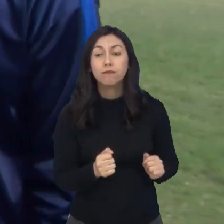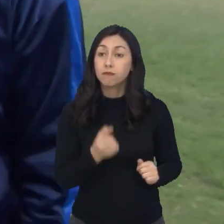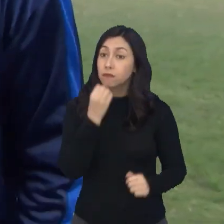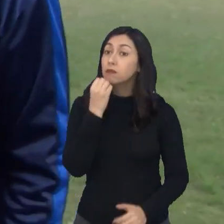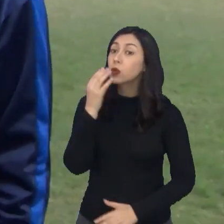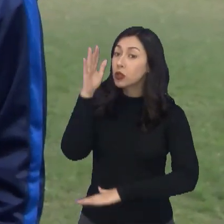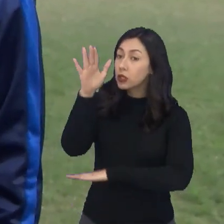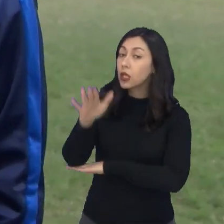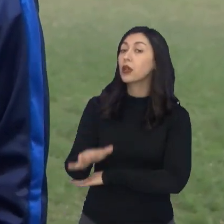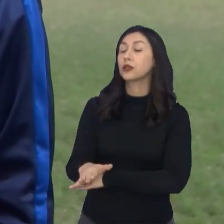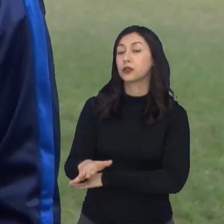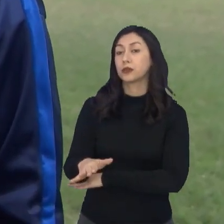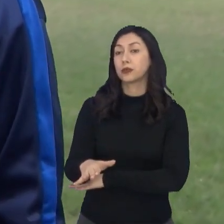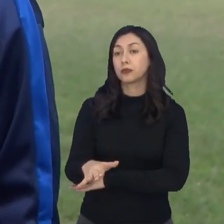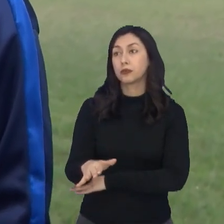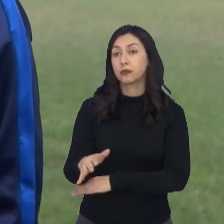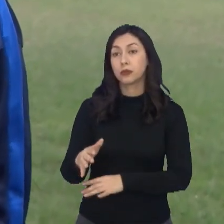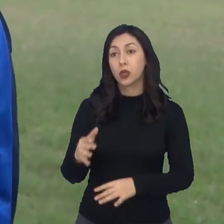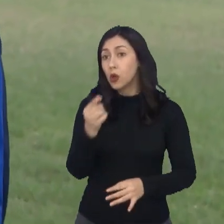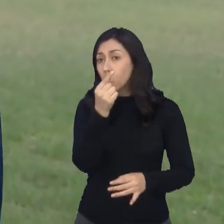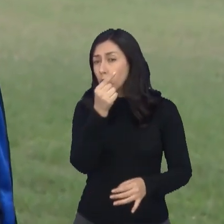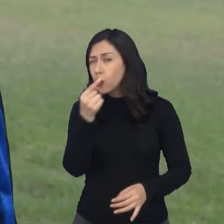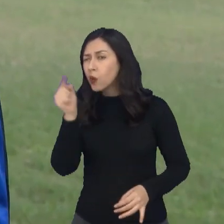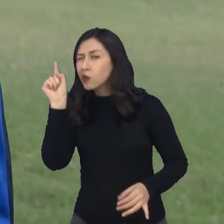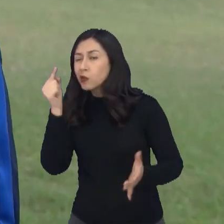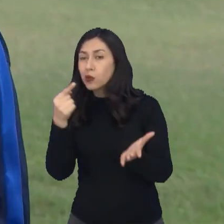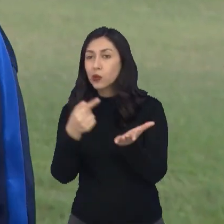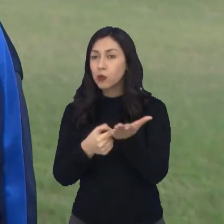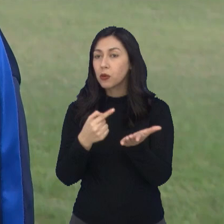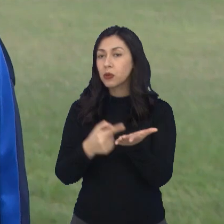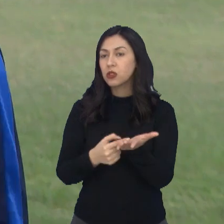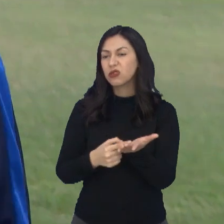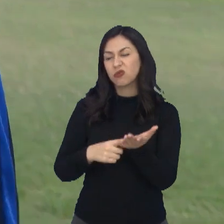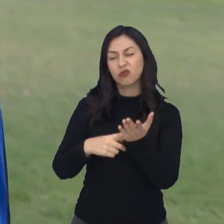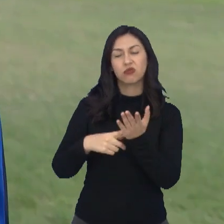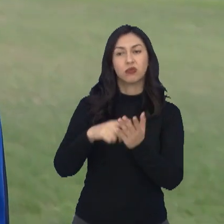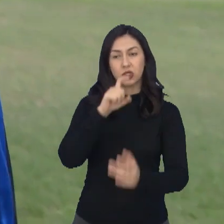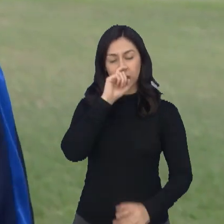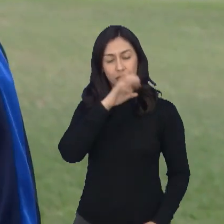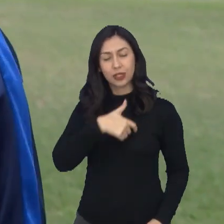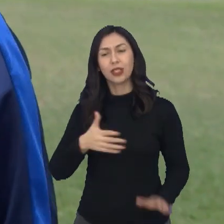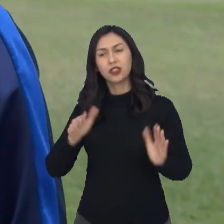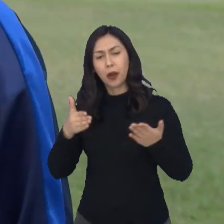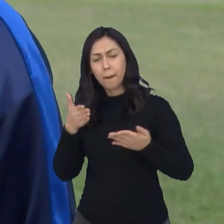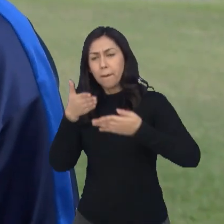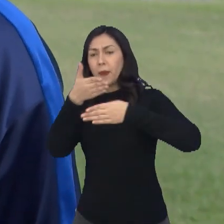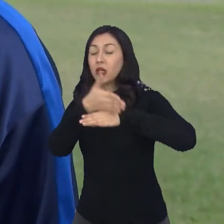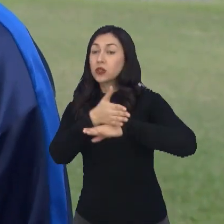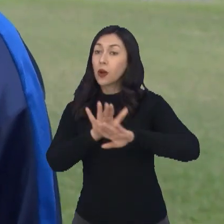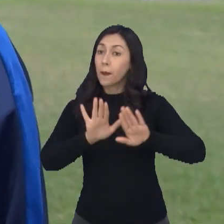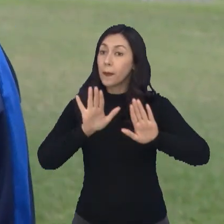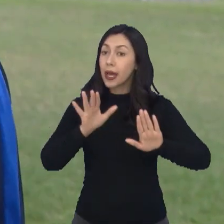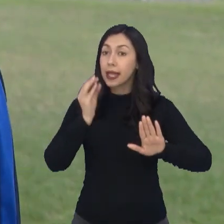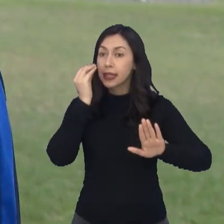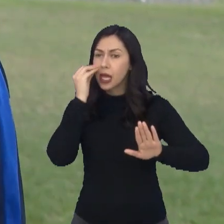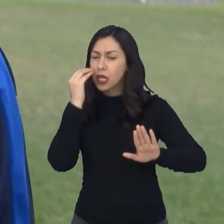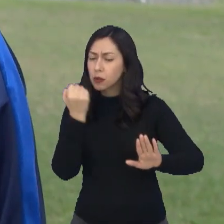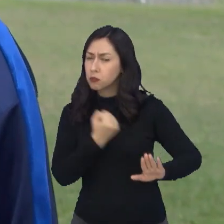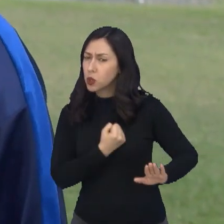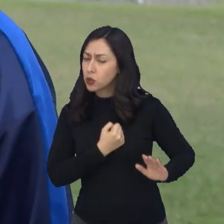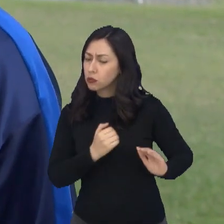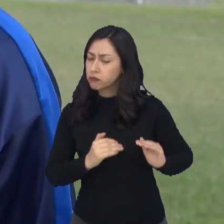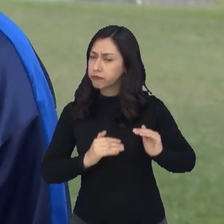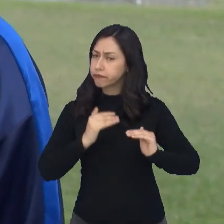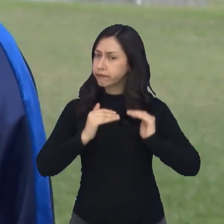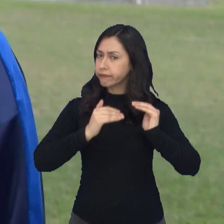tarde. Temos o último compromisso já classificado, mas a gente ainda busca uma pontuação alta, né, para